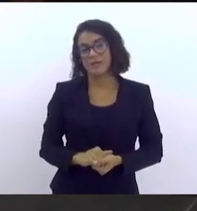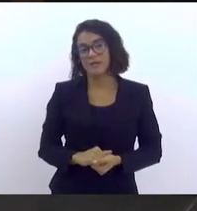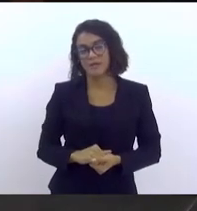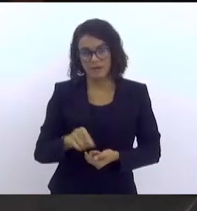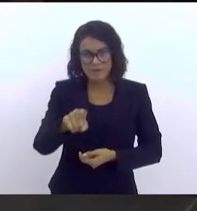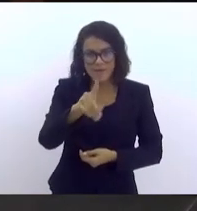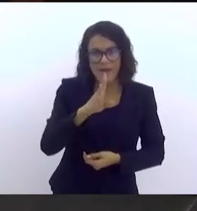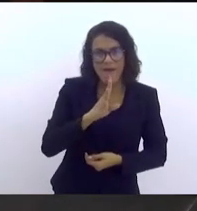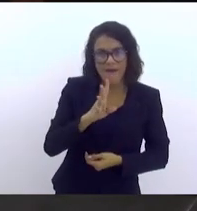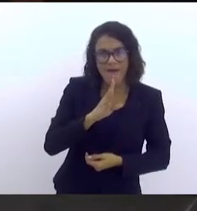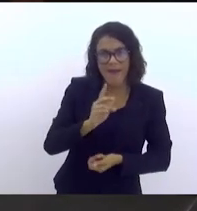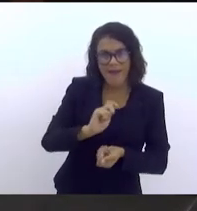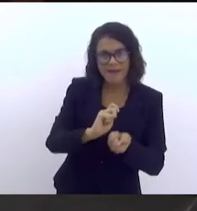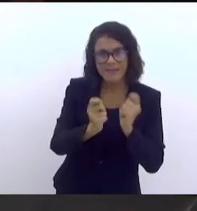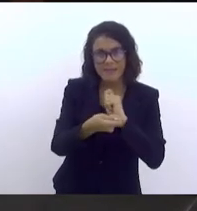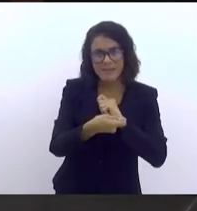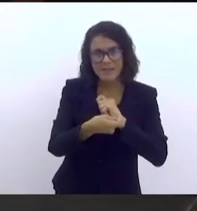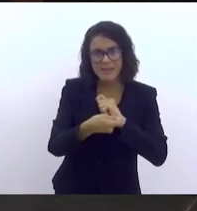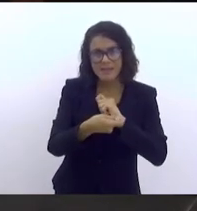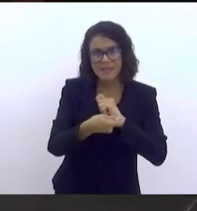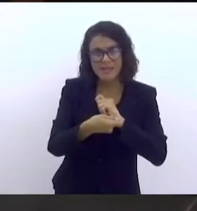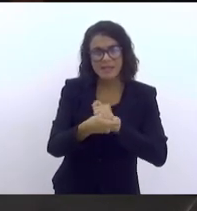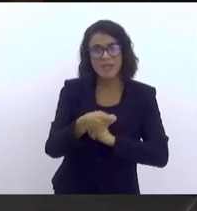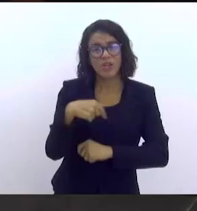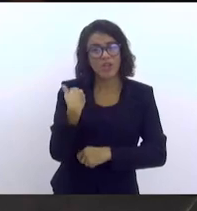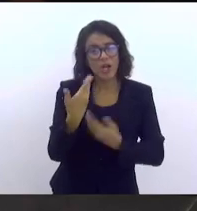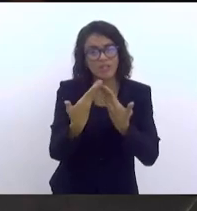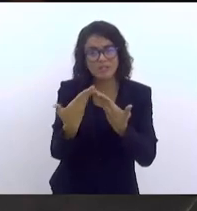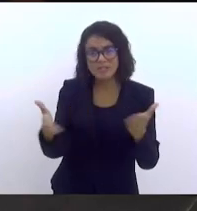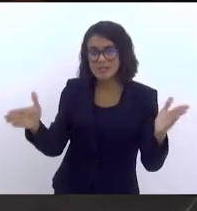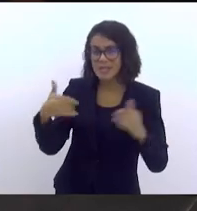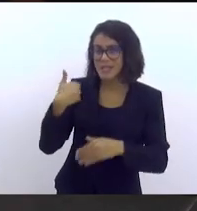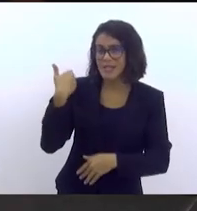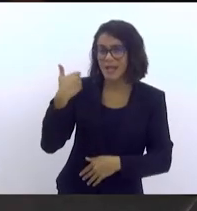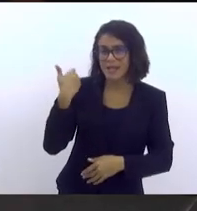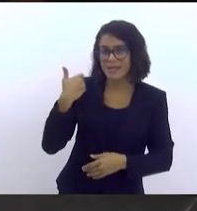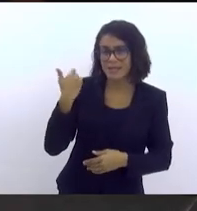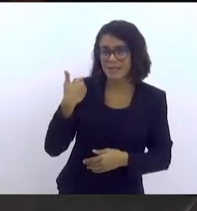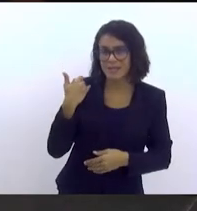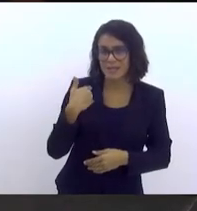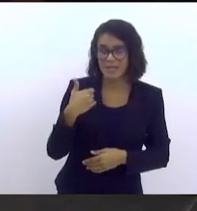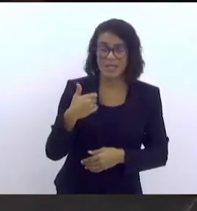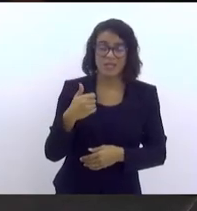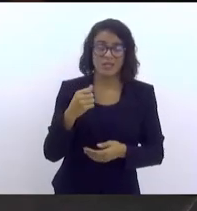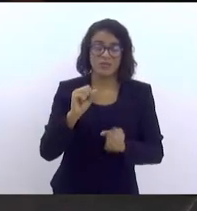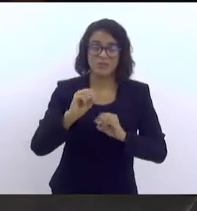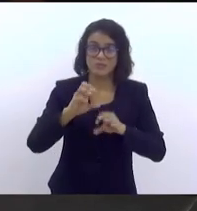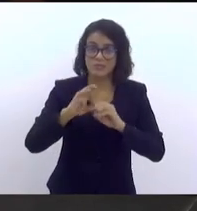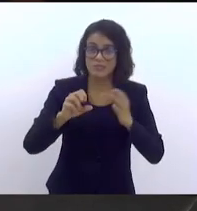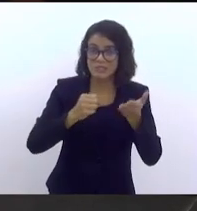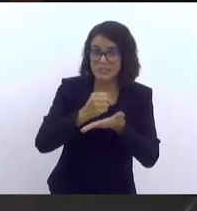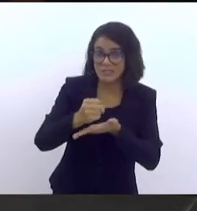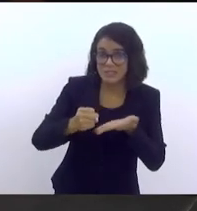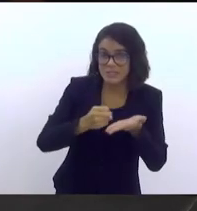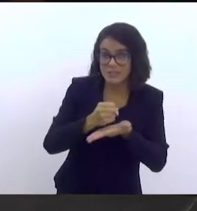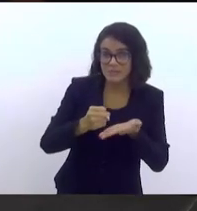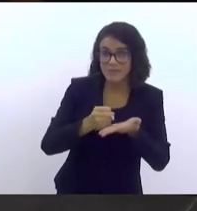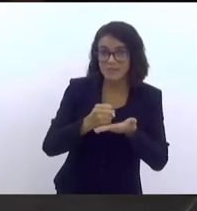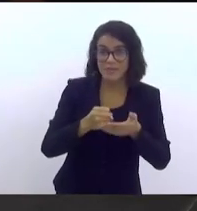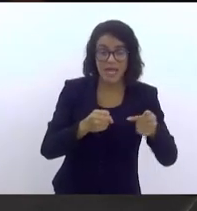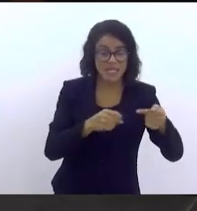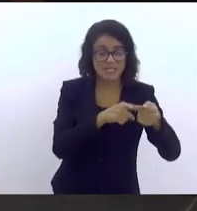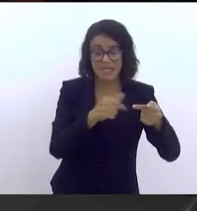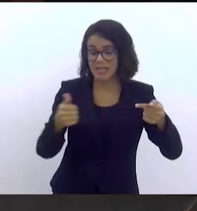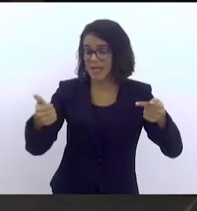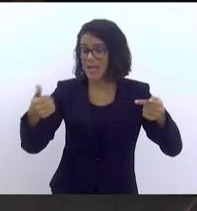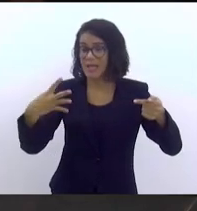vocês conhecem a manobra nós ampliamos a idade do Ensino Fundamental era de